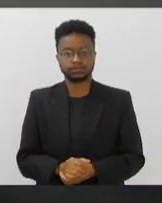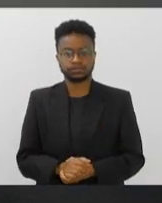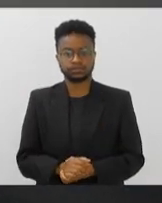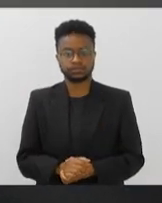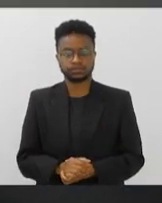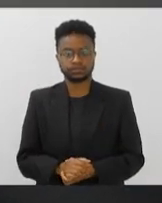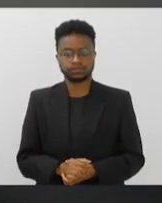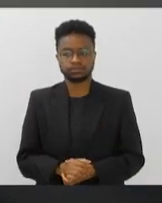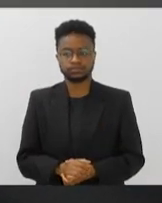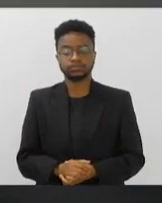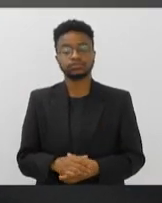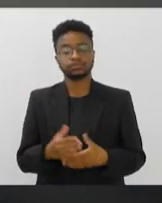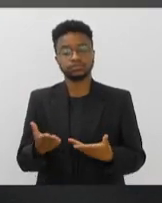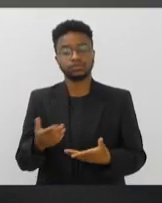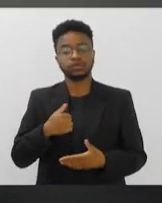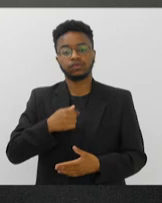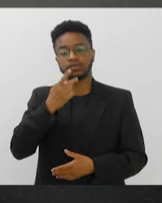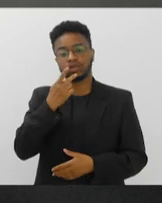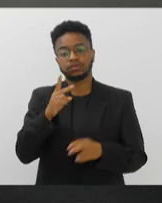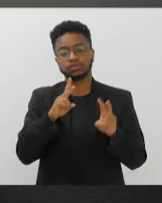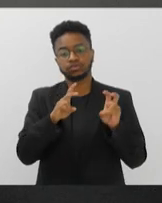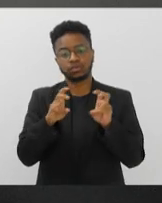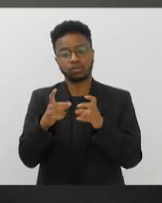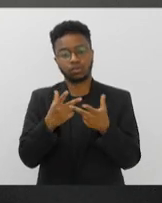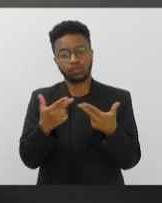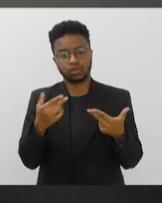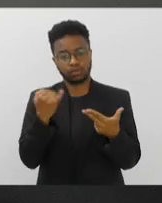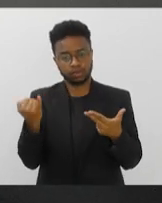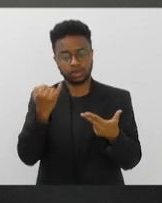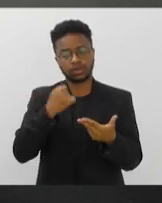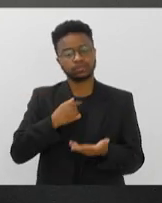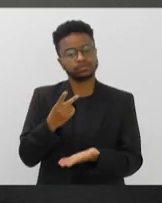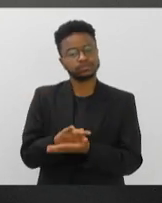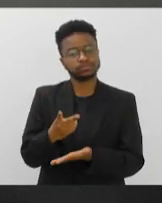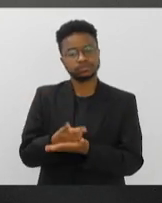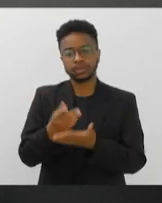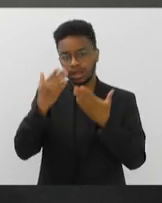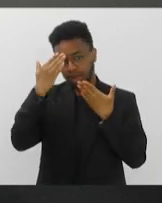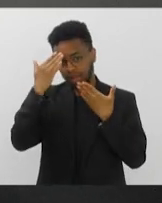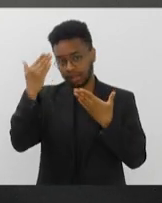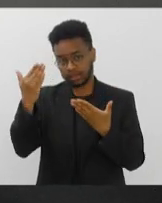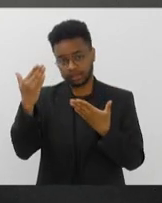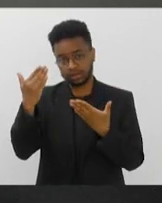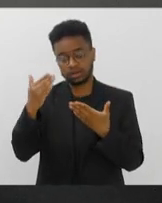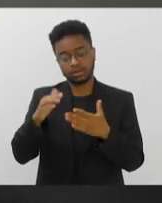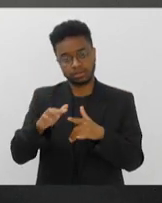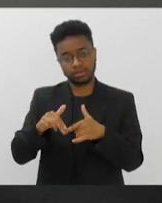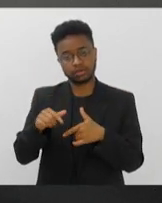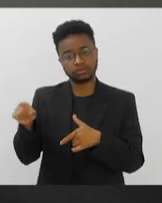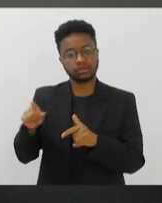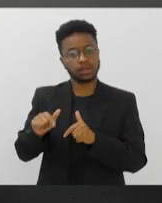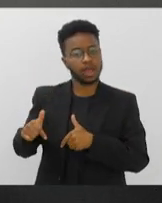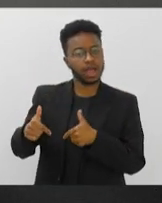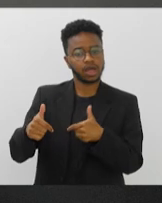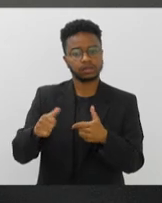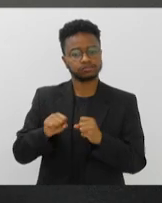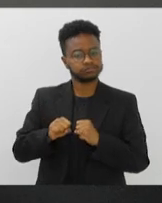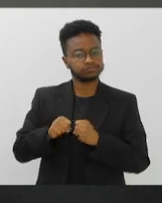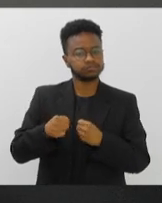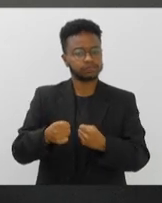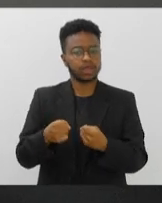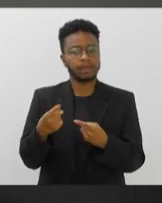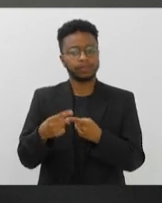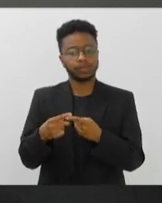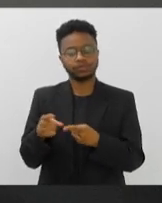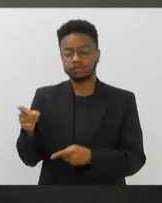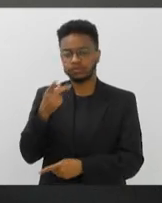importantes tia jo não vou me cansar de agradecer publicamente a sua atuação seu empenho Porque como a